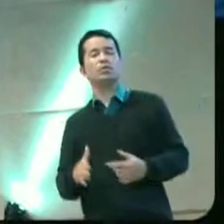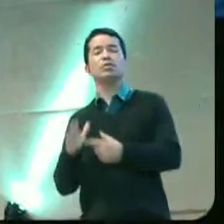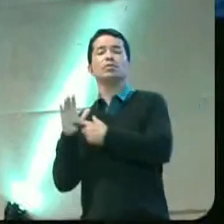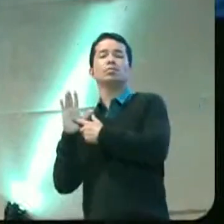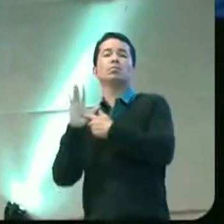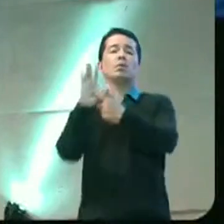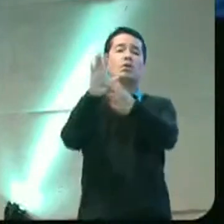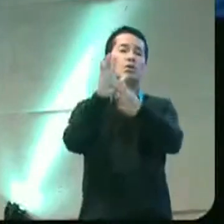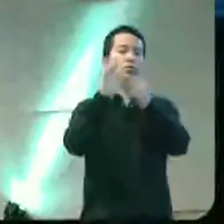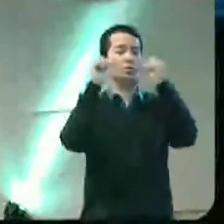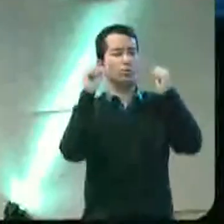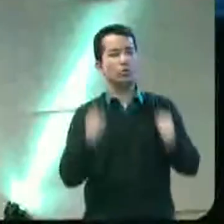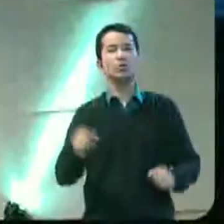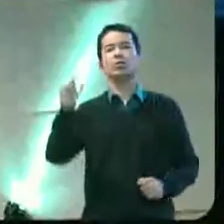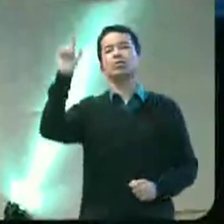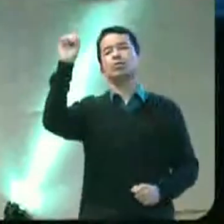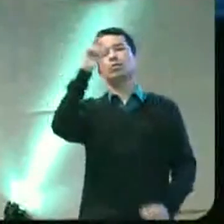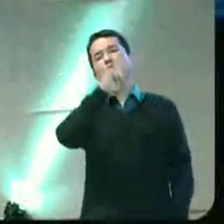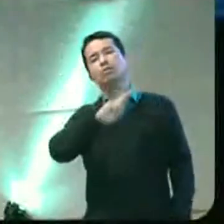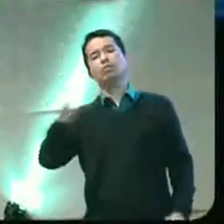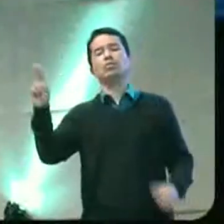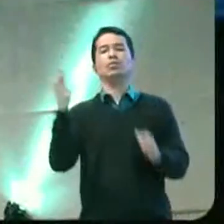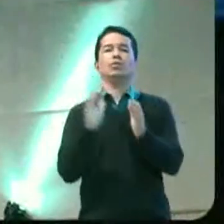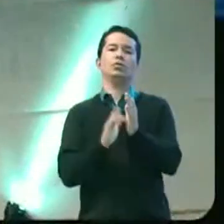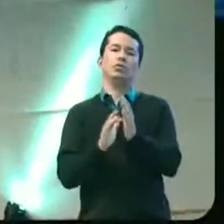de Jesus.